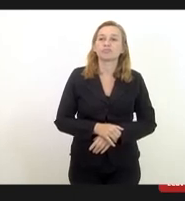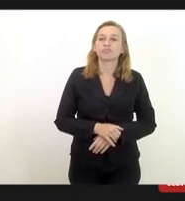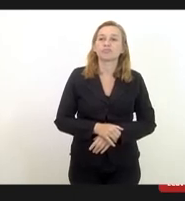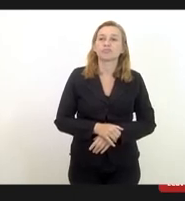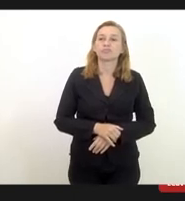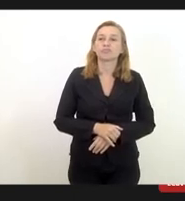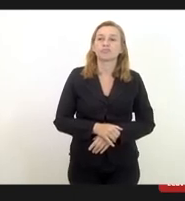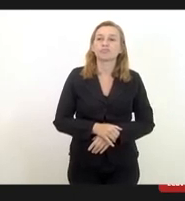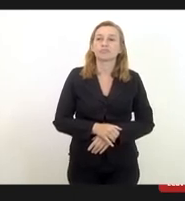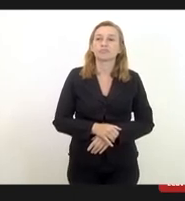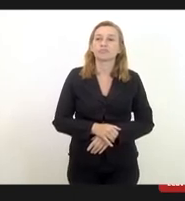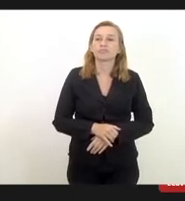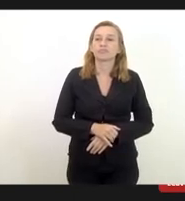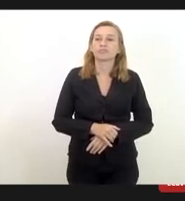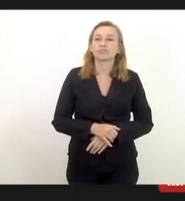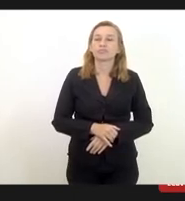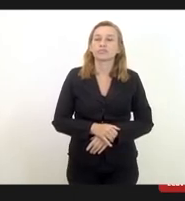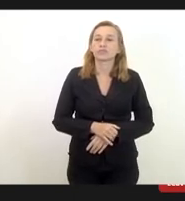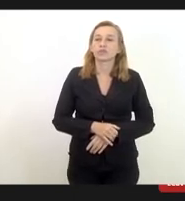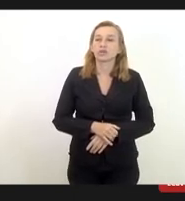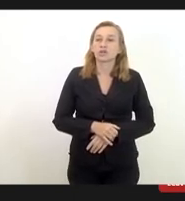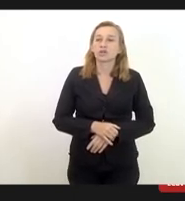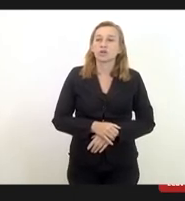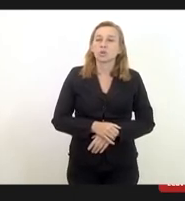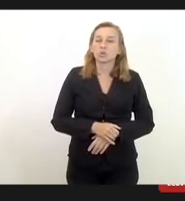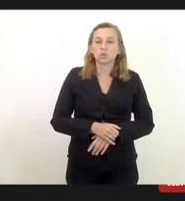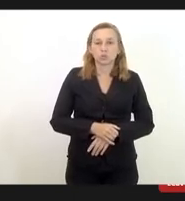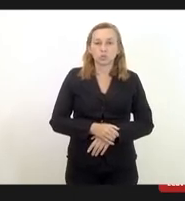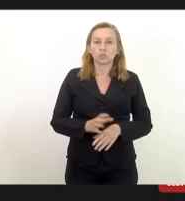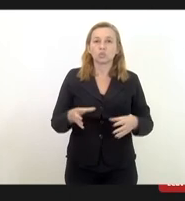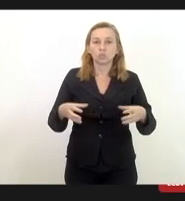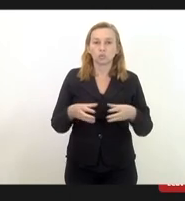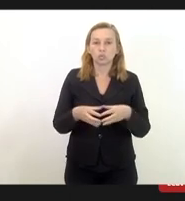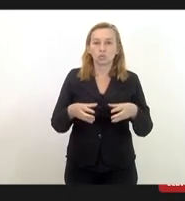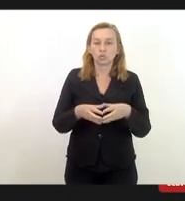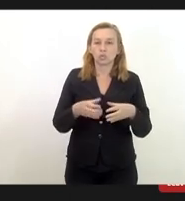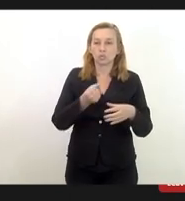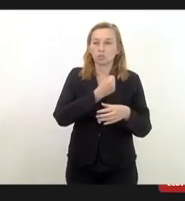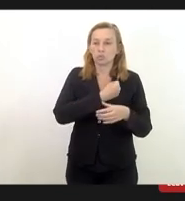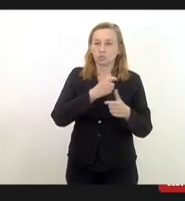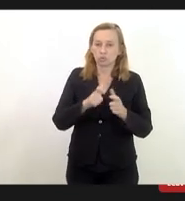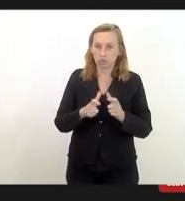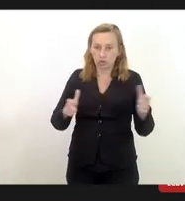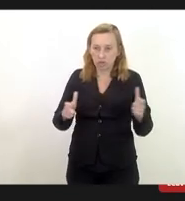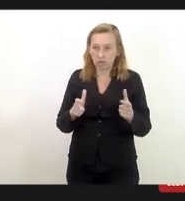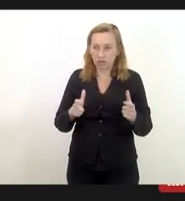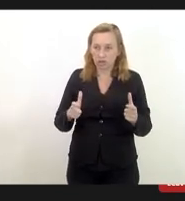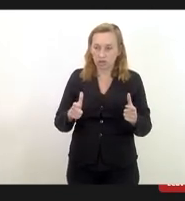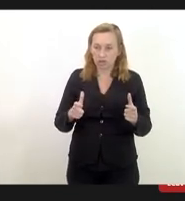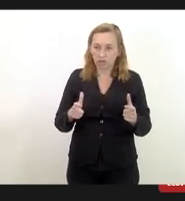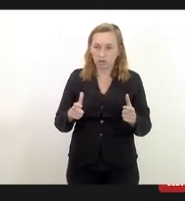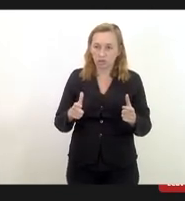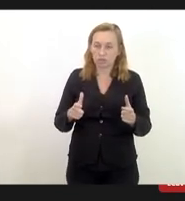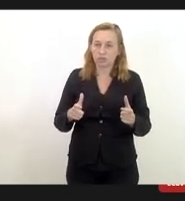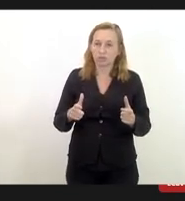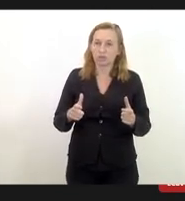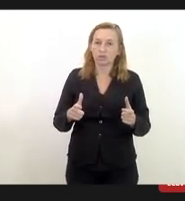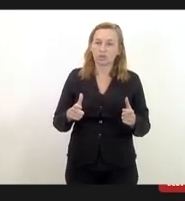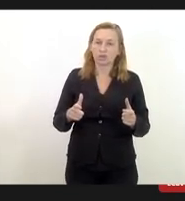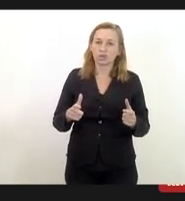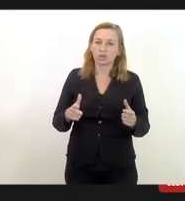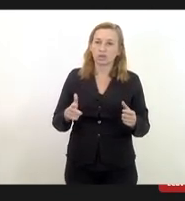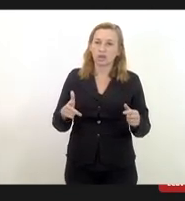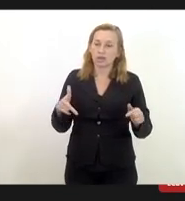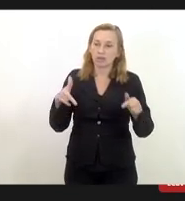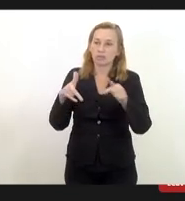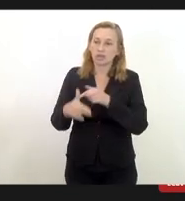das maiores populações atingidas pela tuberculose é o privado de liberdade. Queria saber